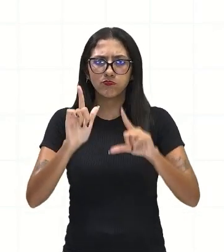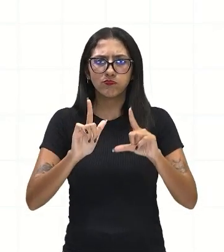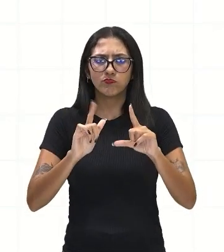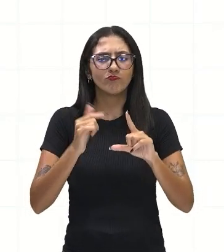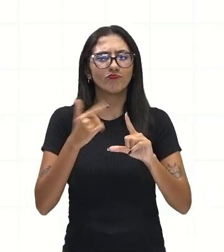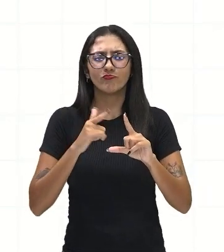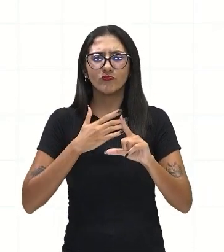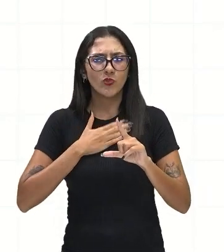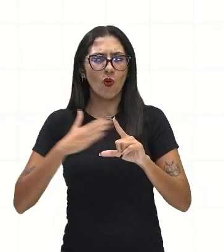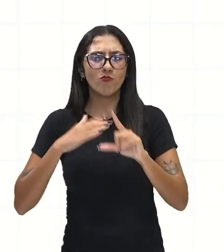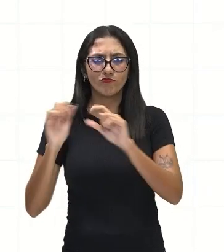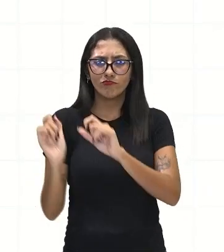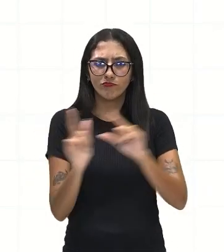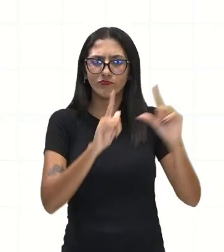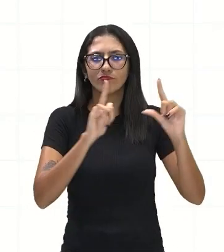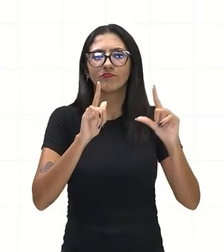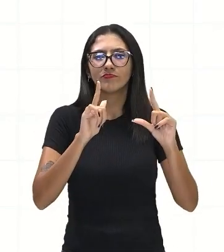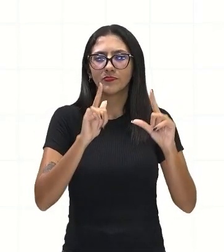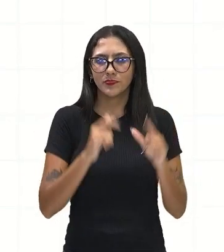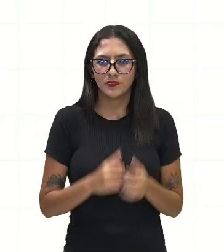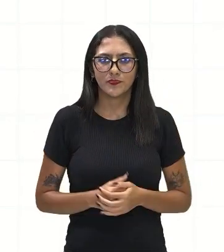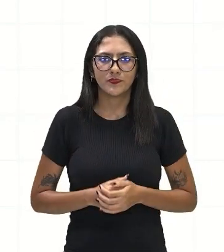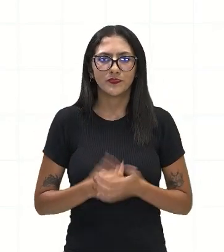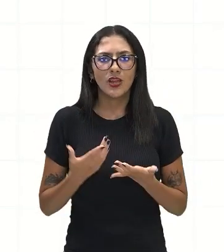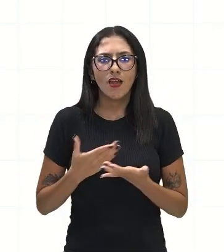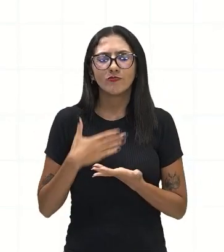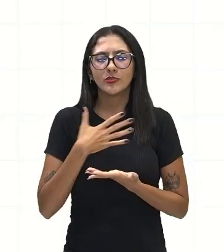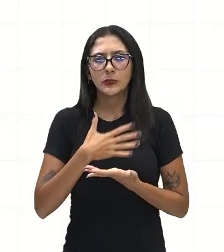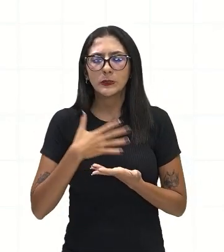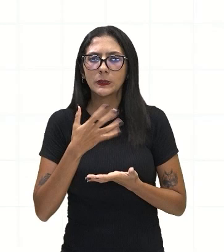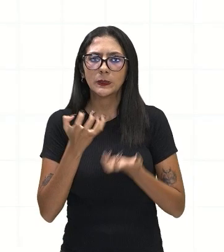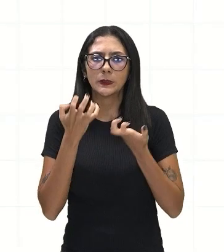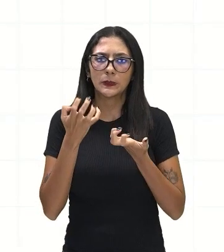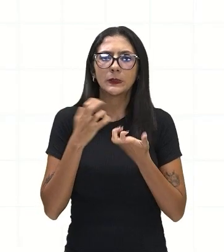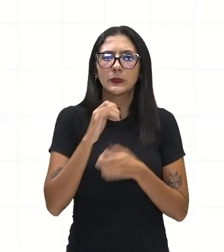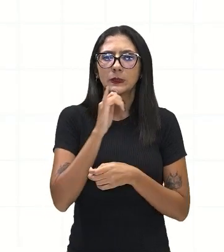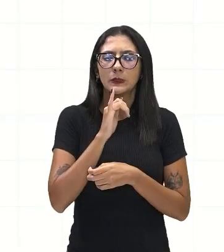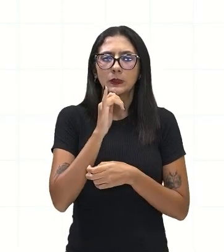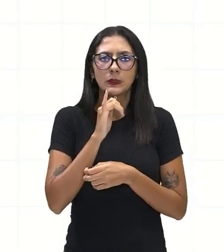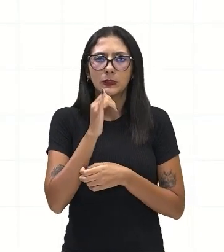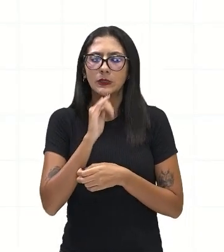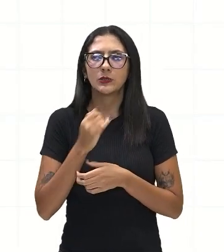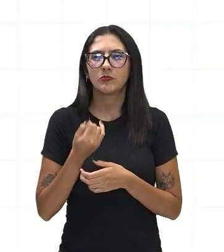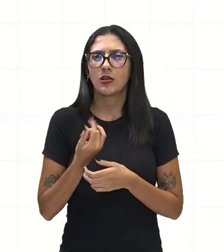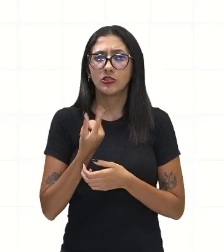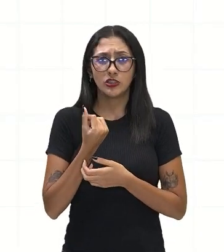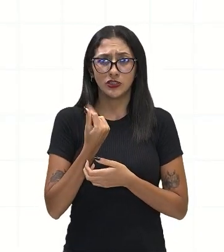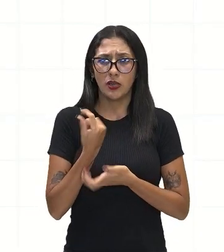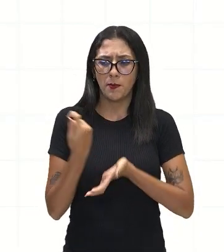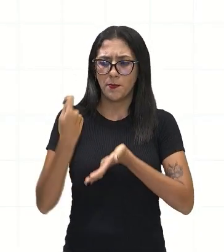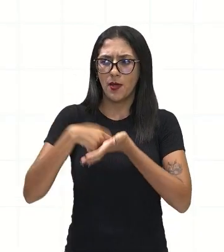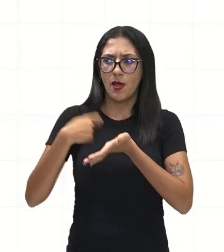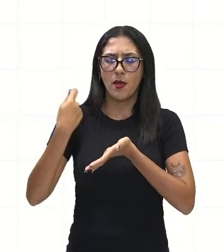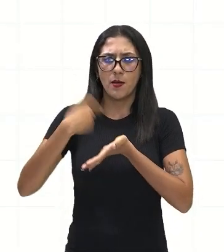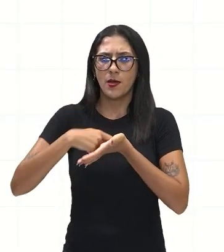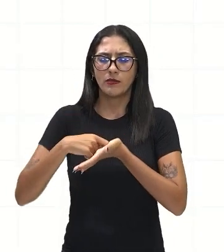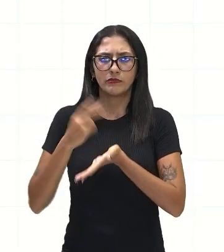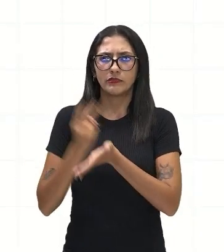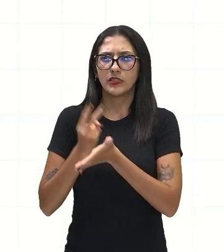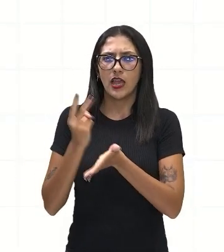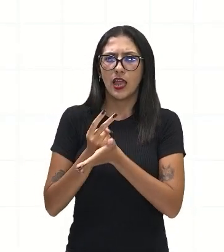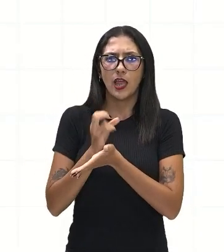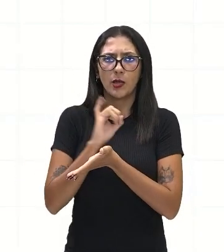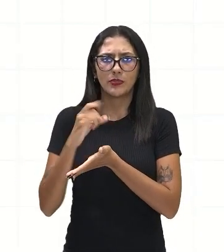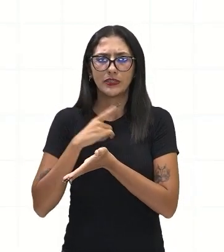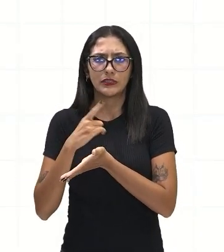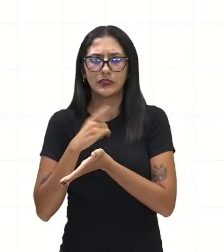de novo. Eu gostaria de ganhar em dólar num mês o número de vezes que você troca de canal em